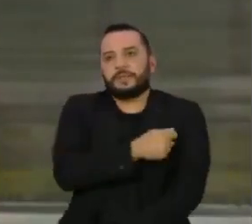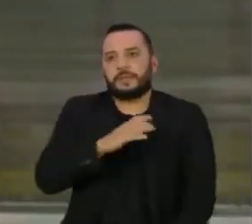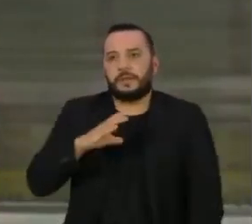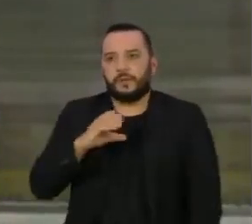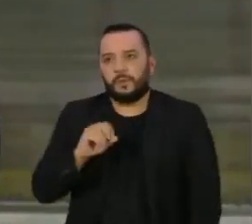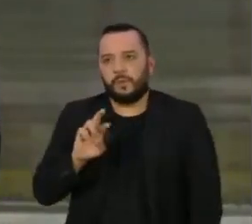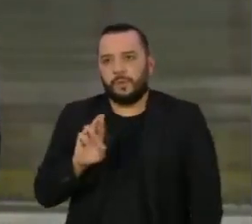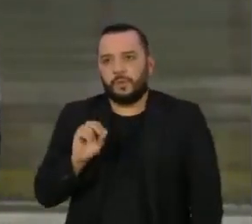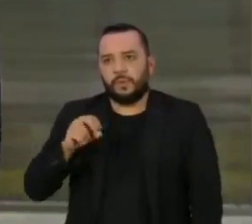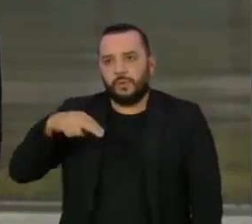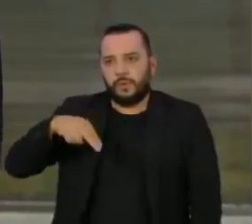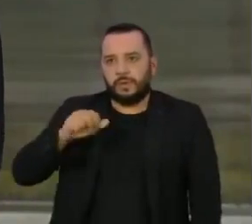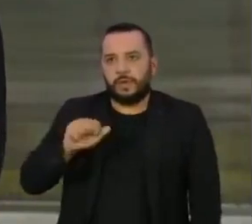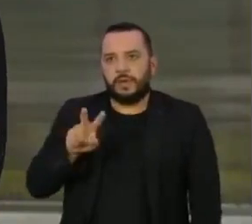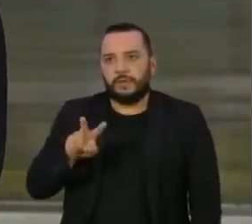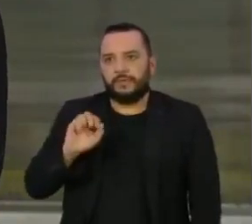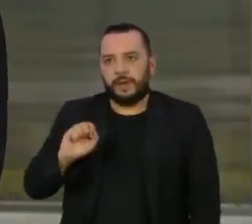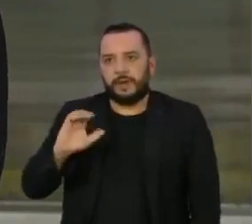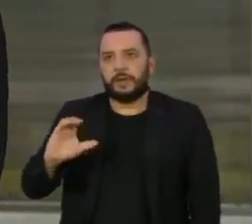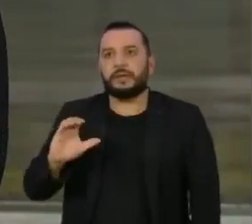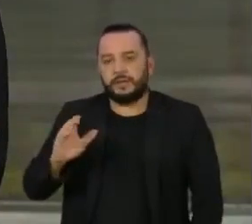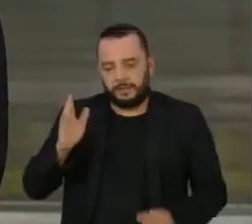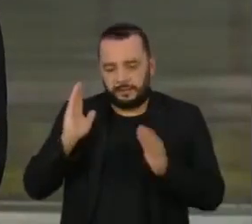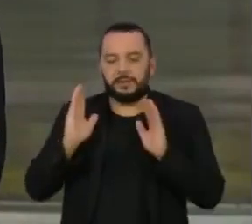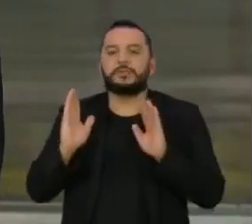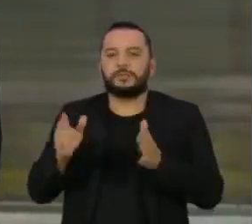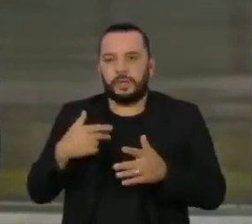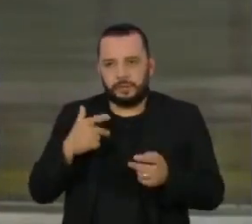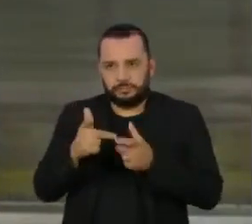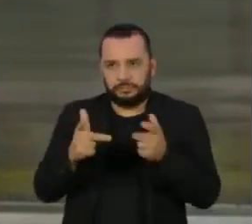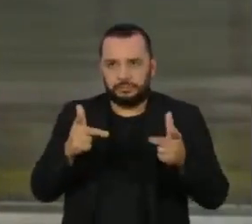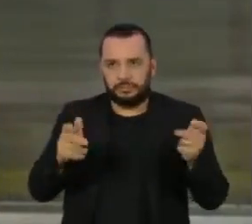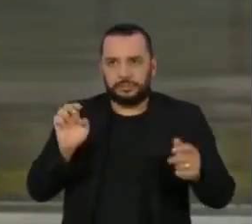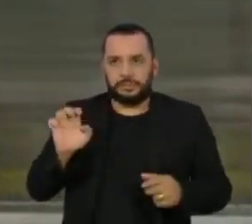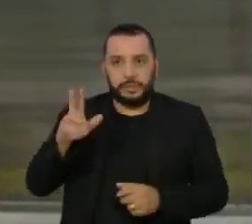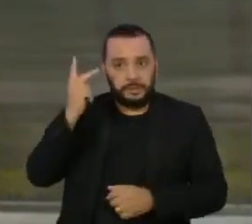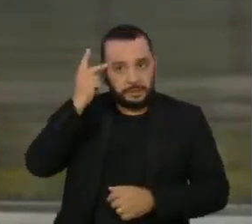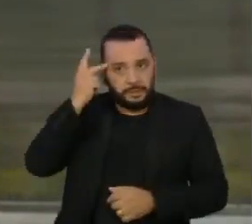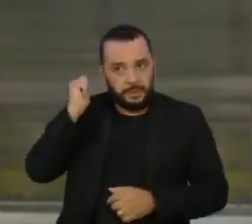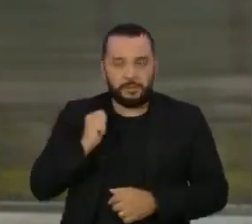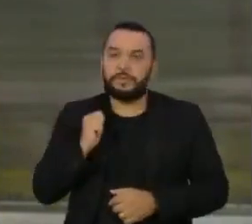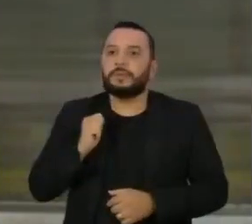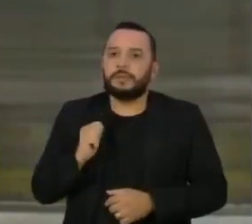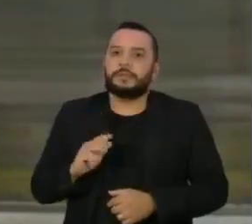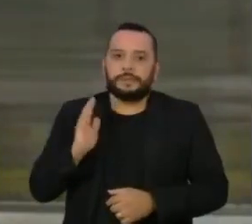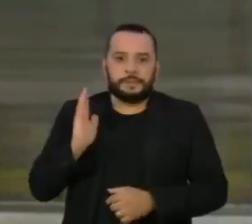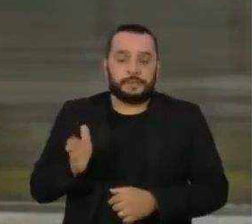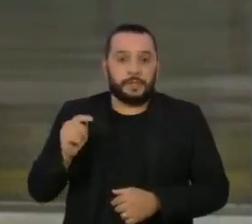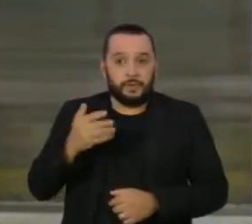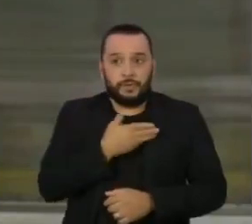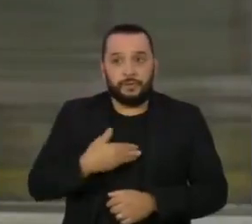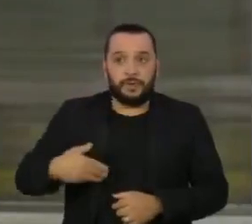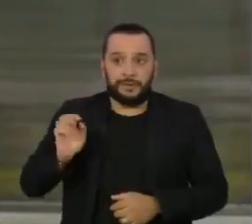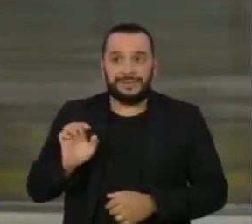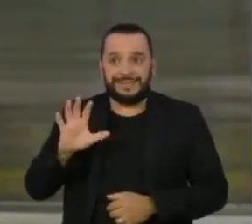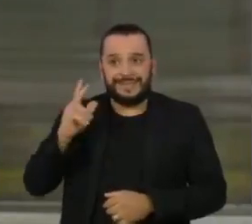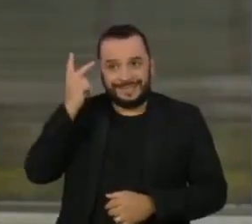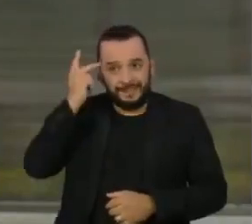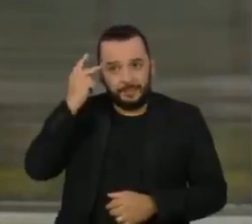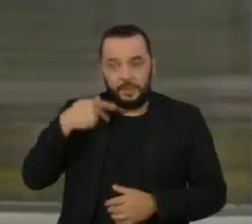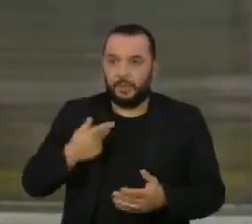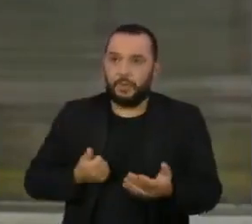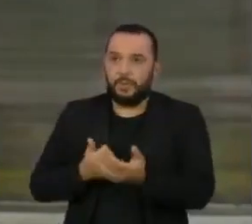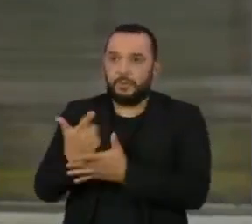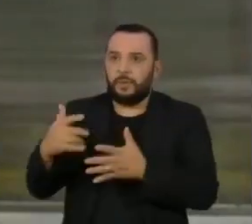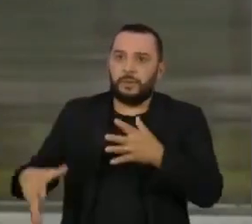campanha de imunização do estado. Volto a repetir, o governo do estado de São Paulo compra